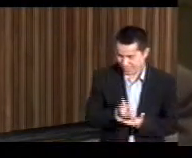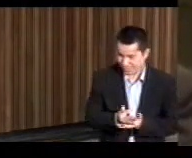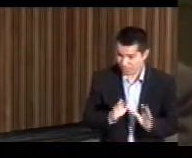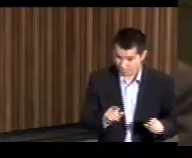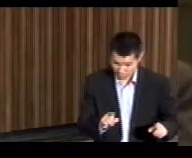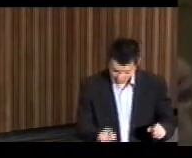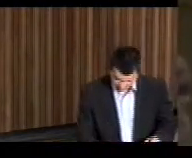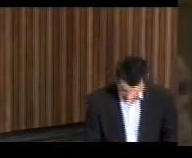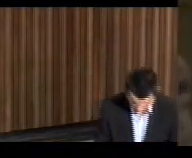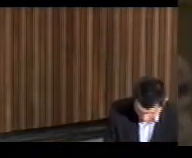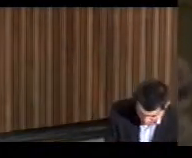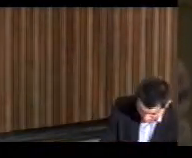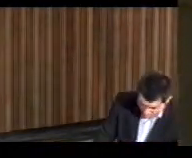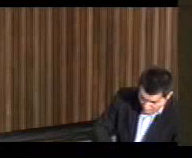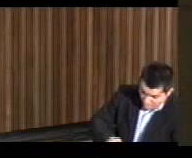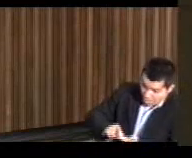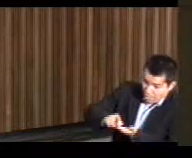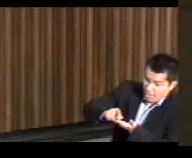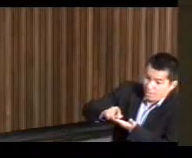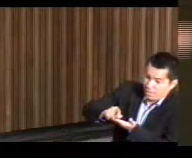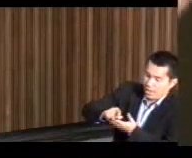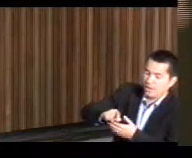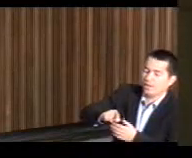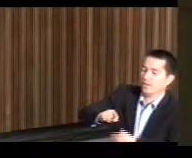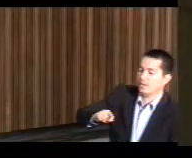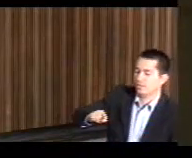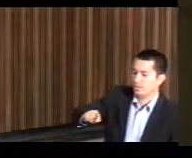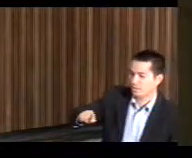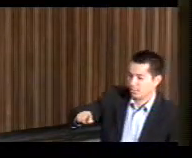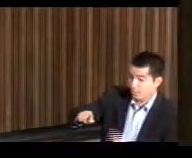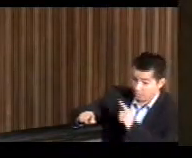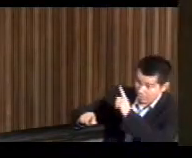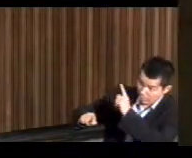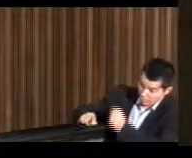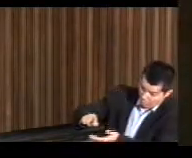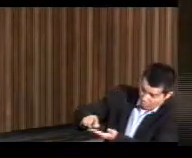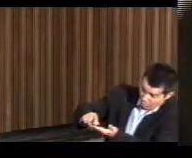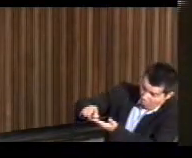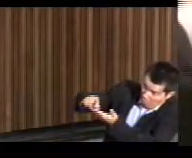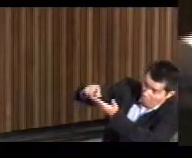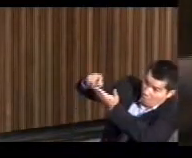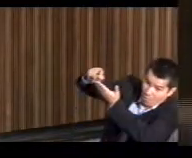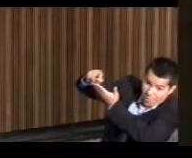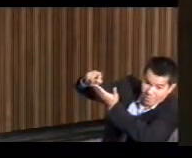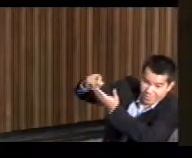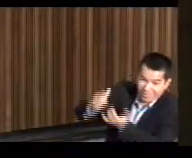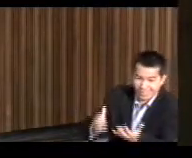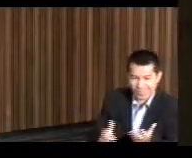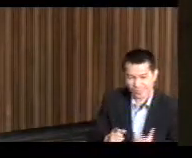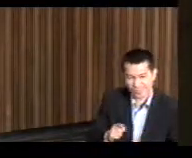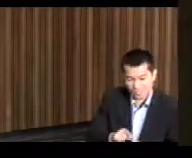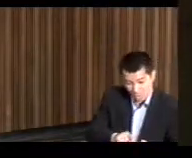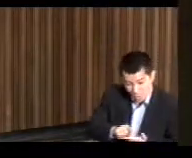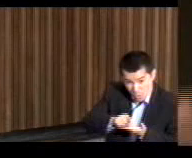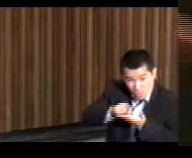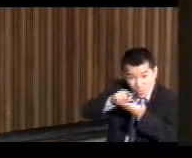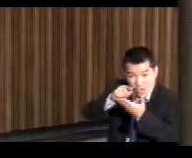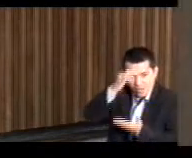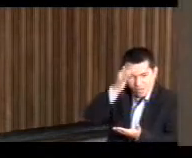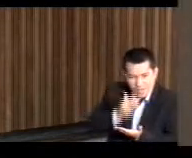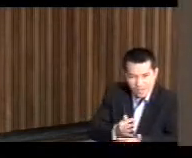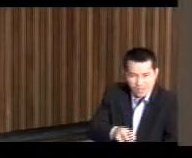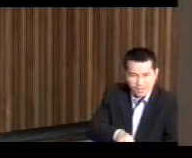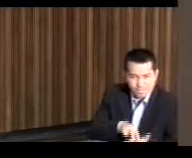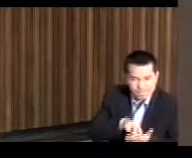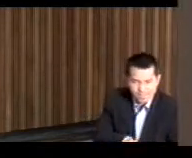céu e terra se misturando. A gente olha para o horizonte e a gente vê isso, né? Céu e terra se misturam. É bom a gente